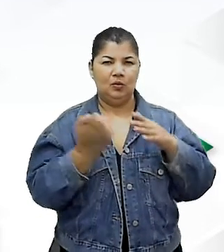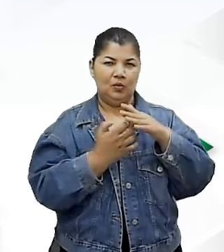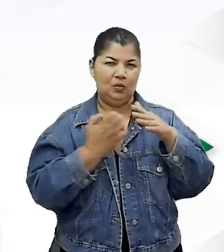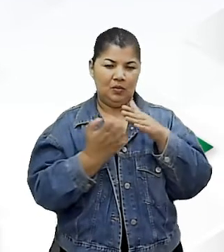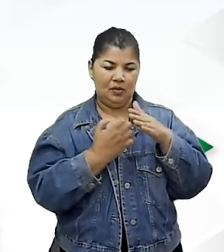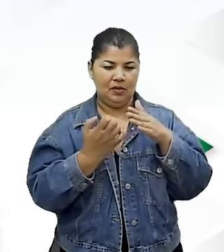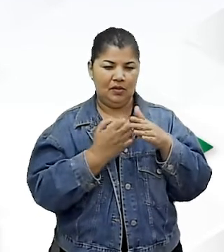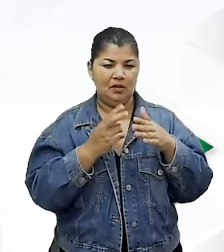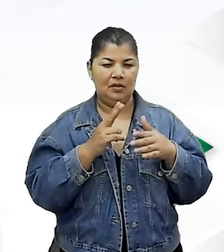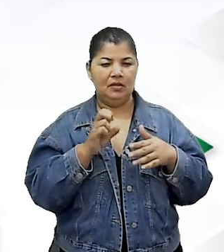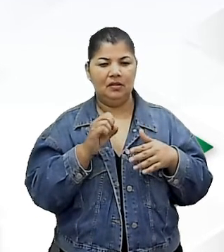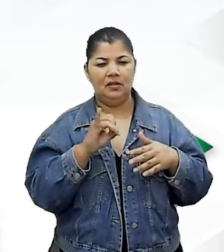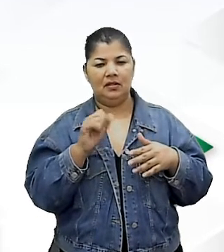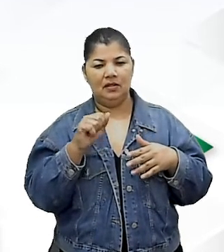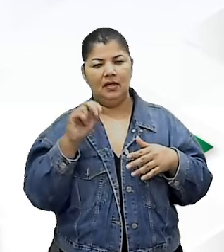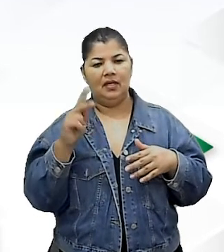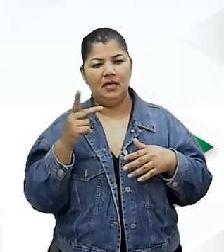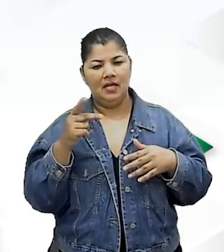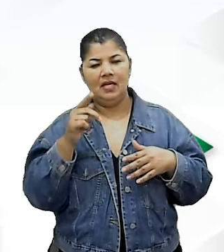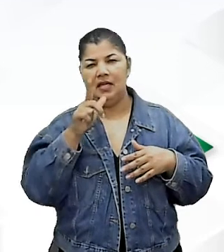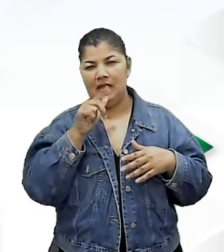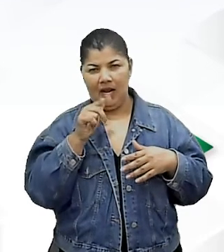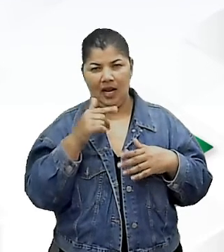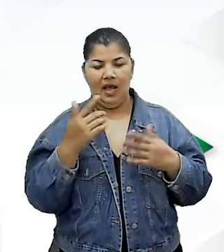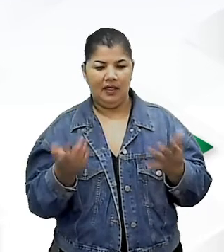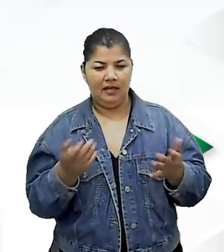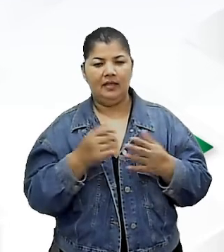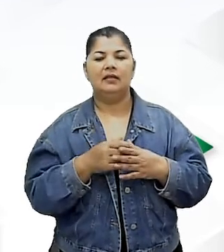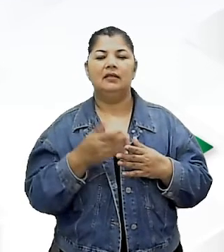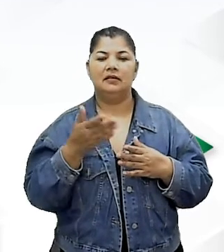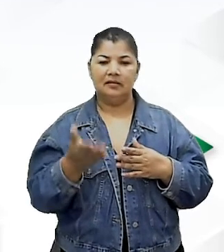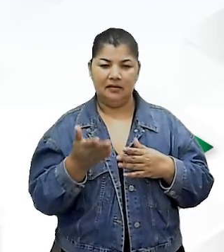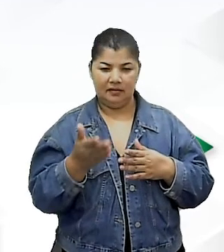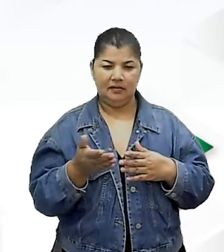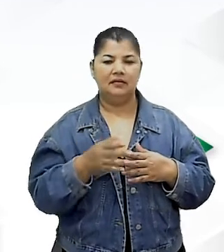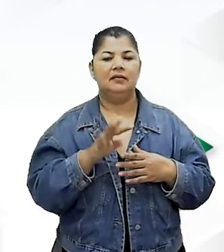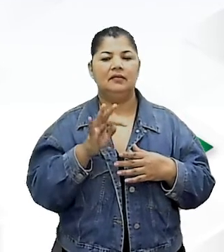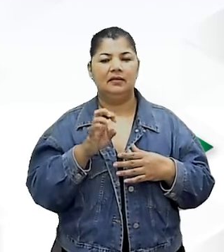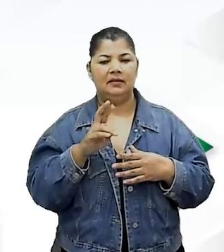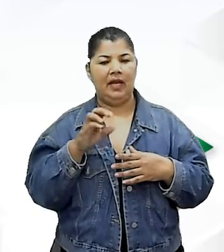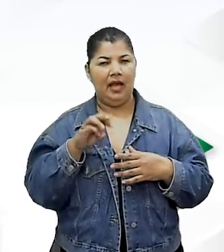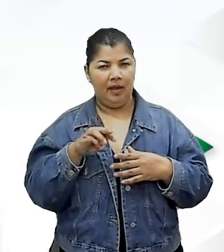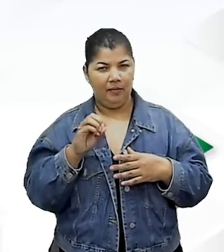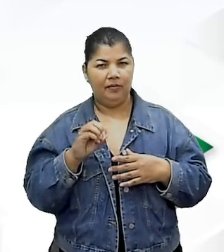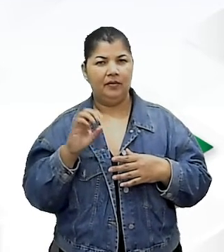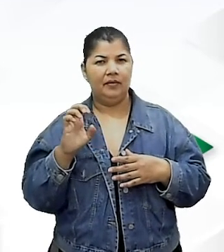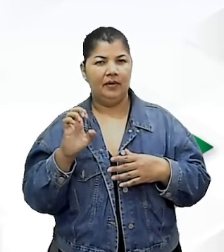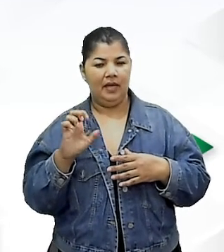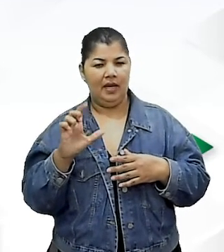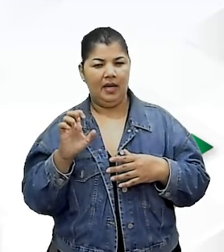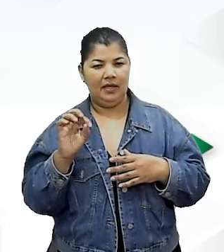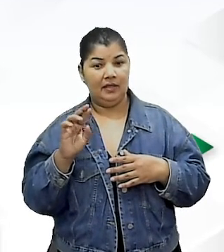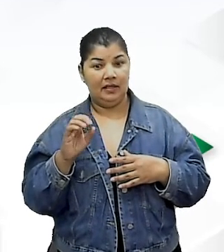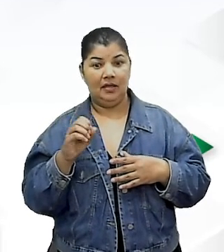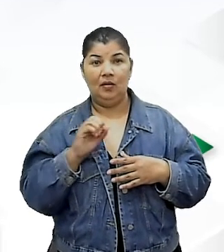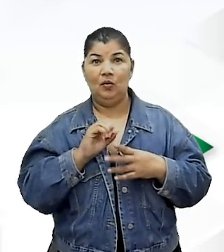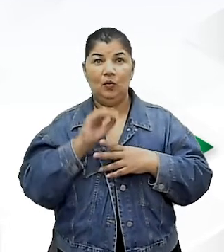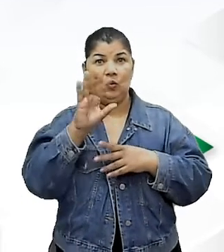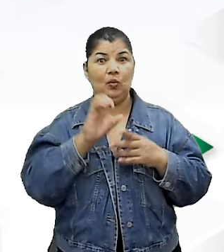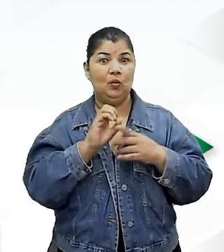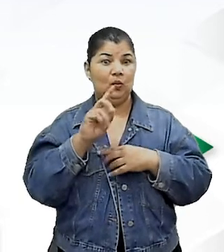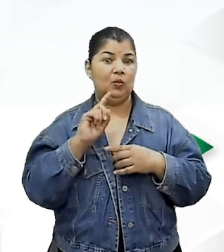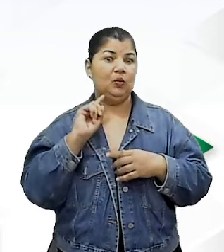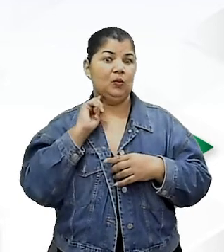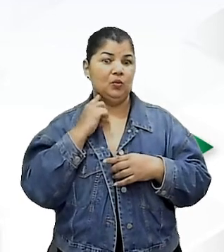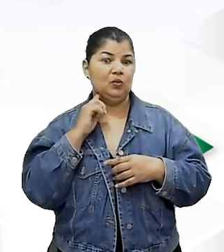como recursos para gerar energia. Essas são as termoelétricas, tá? Poluentes demais. A